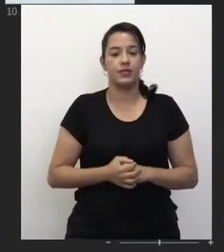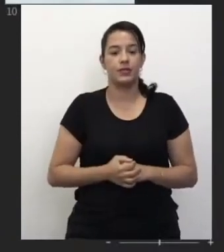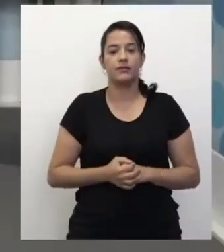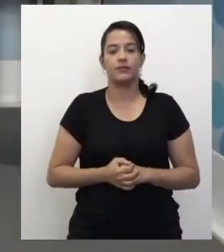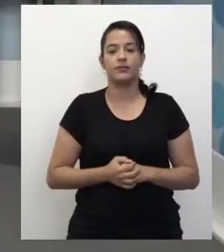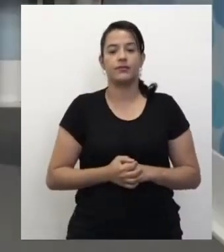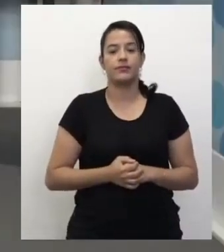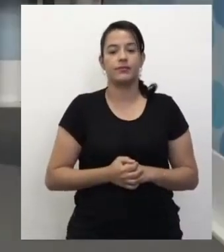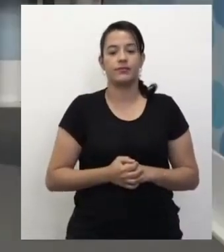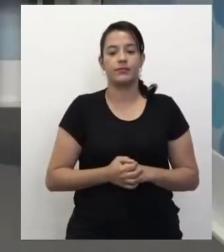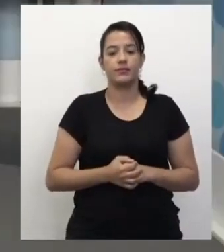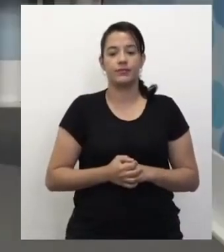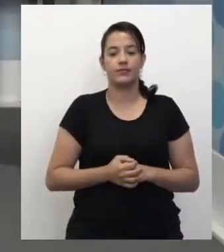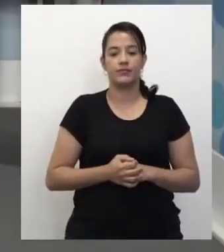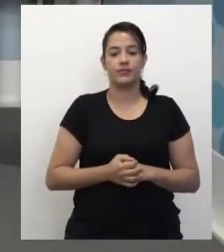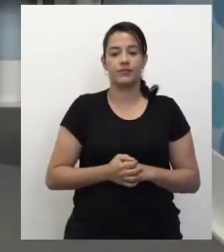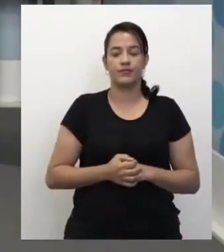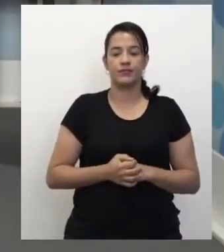opa, aconteceu.